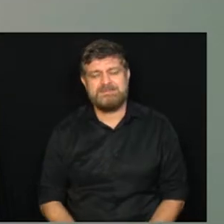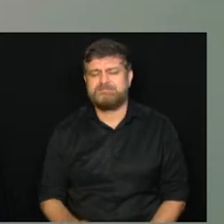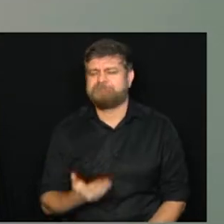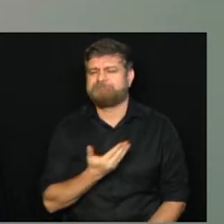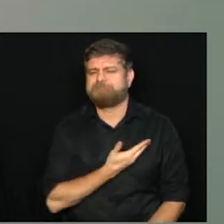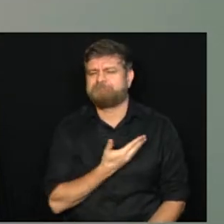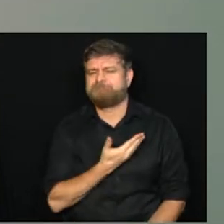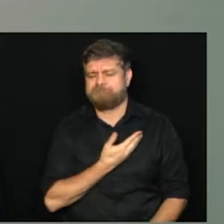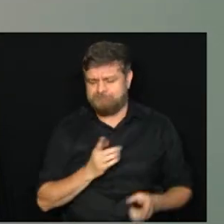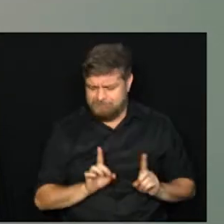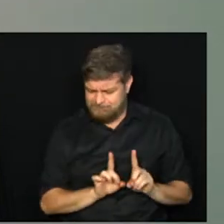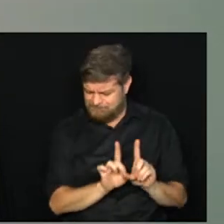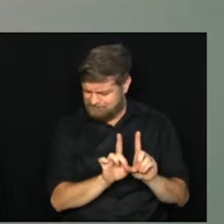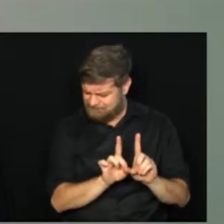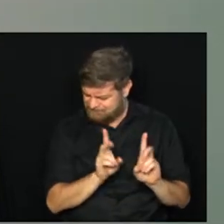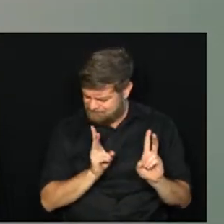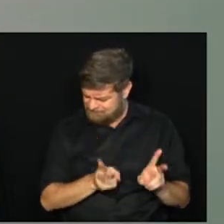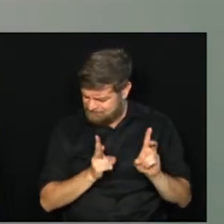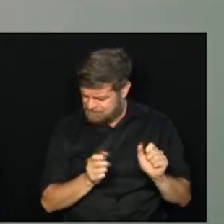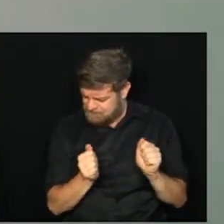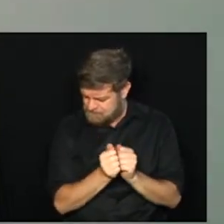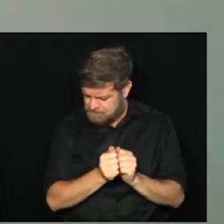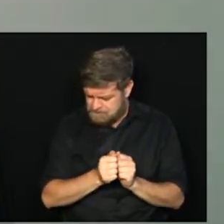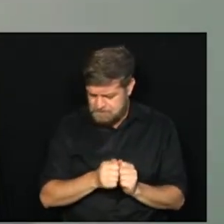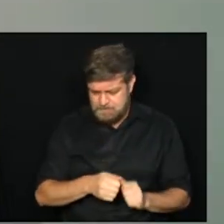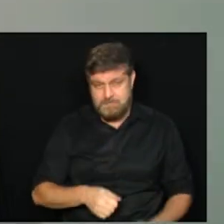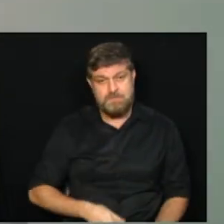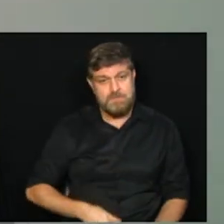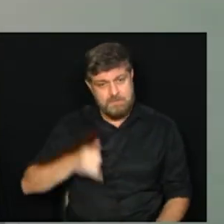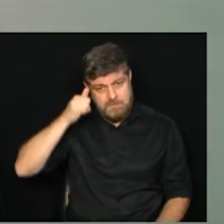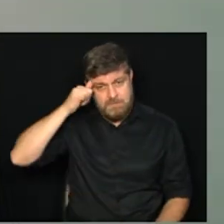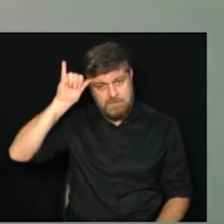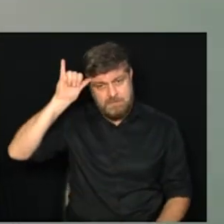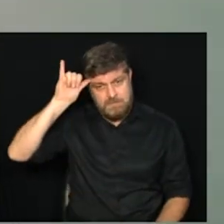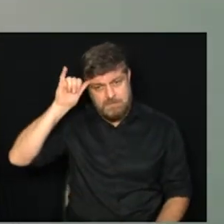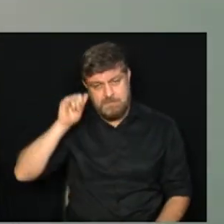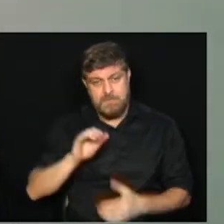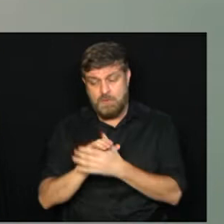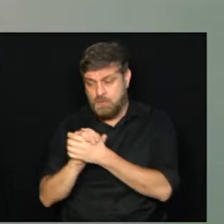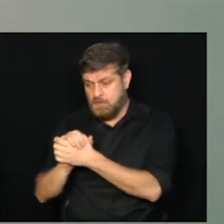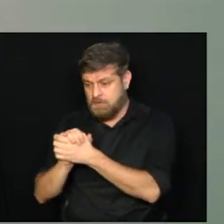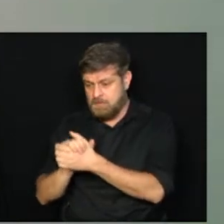companheiro, amigo também, vereador Paulo Buffo. Cumprimento a Ayrton também.